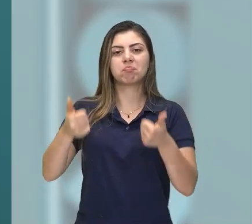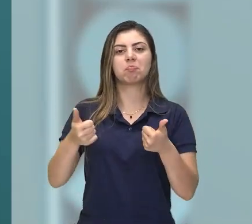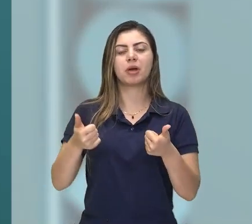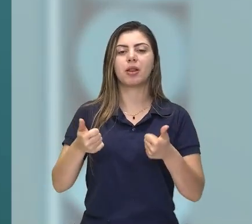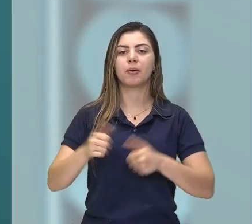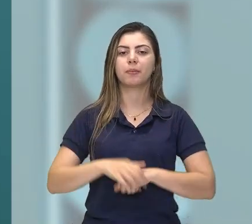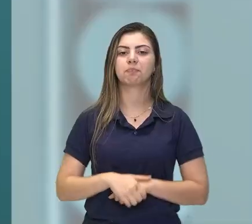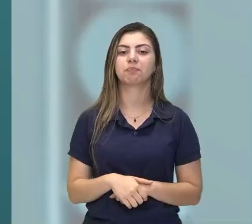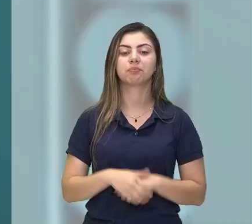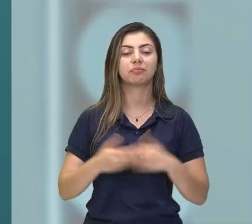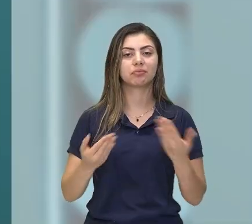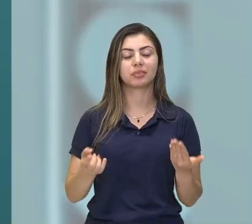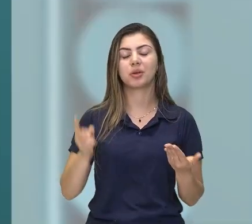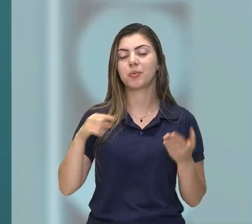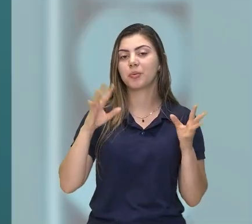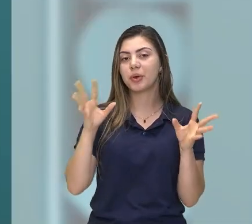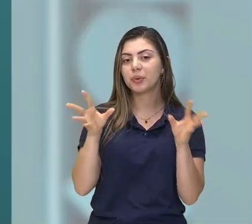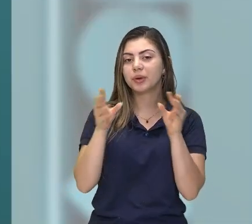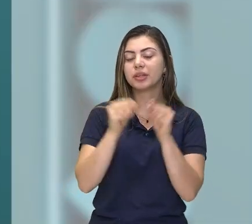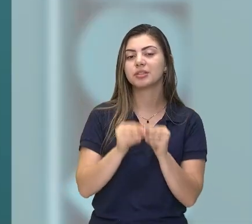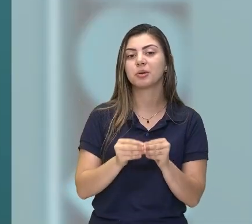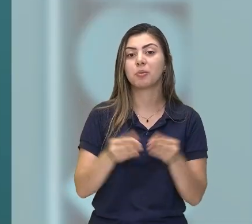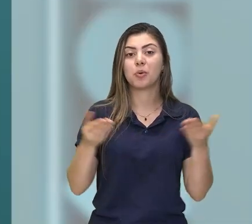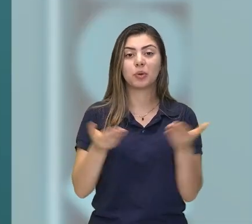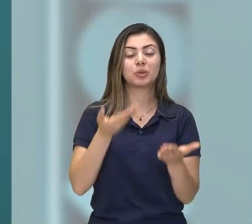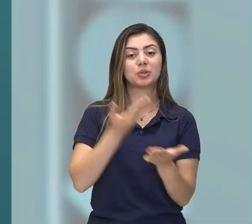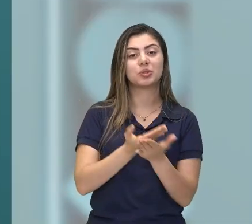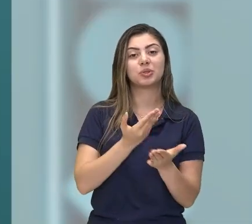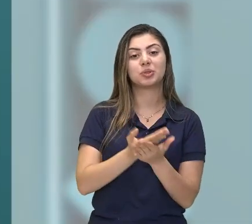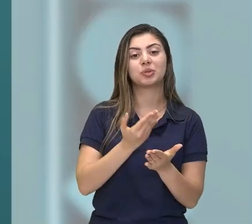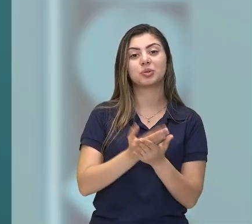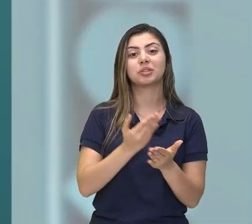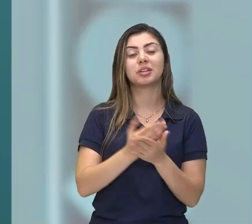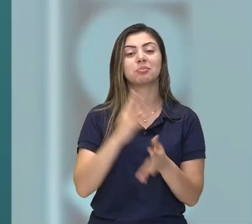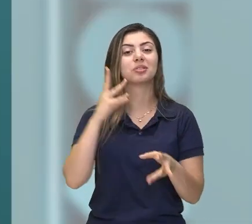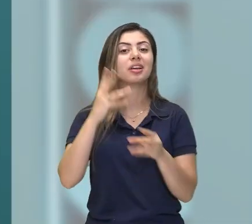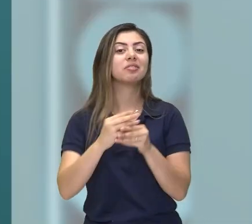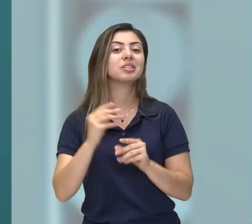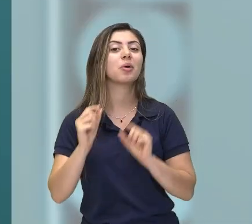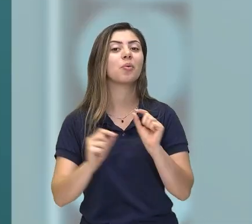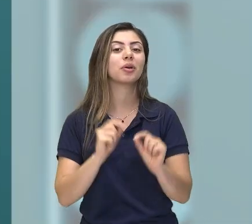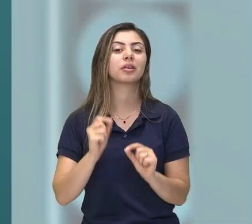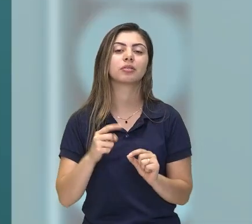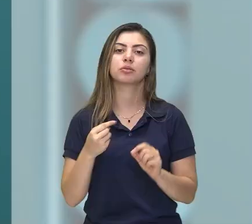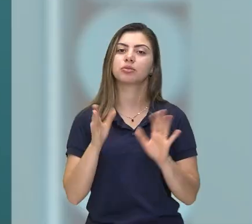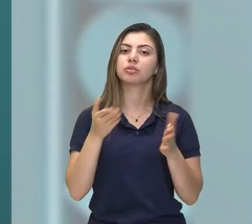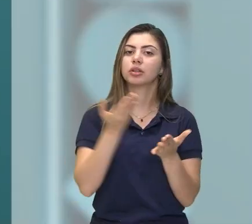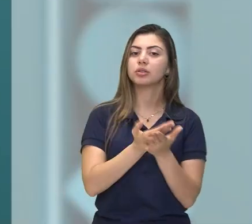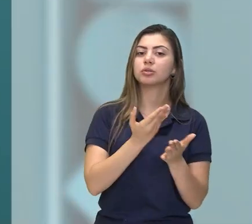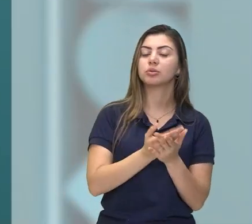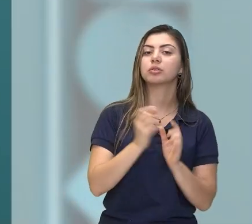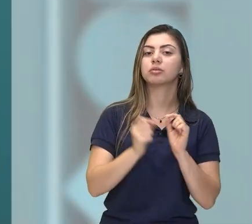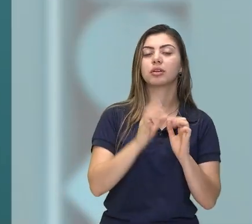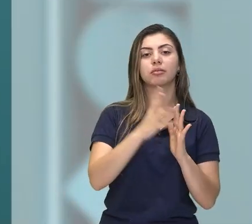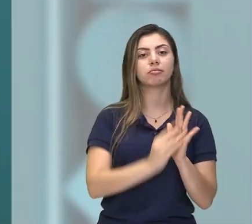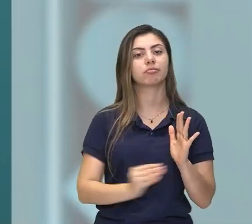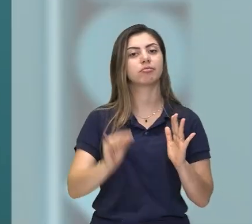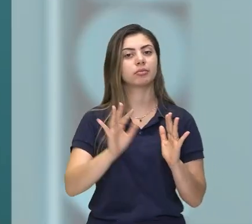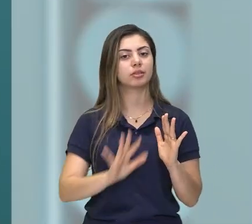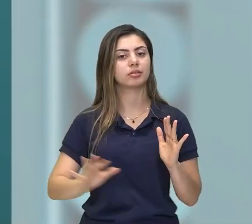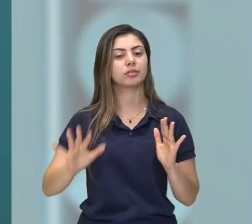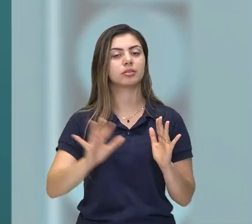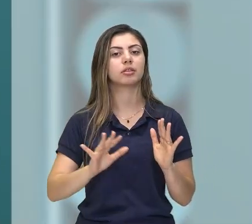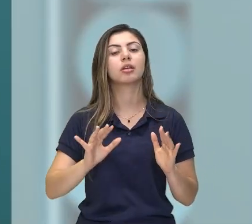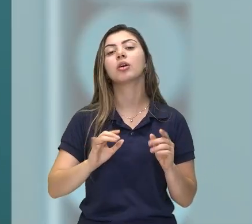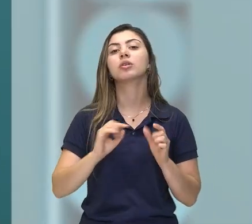gente fazer um resumo a respeito do que nós vimos nesta aula de revisão, a gente viu o conceito de intertextualidade, que